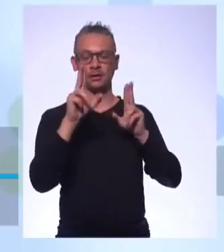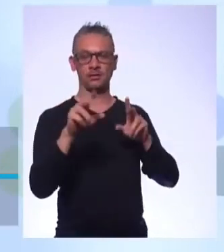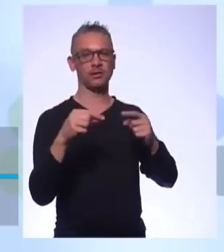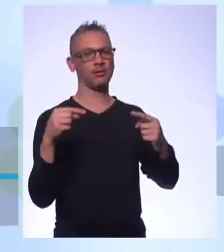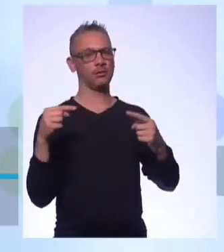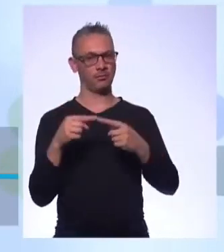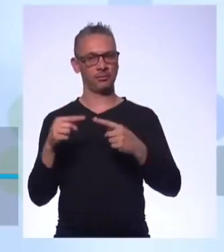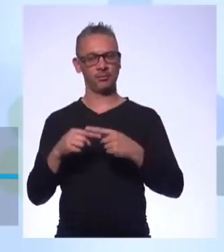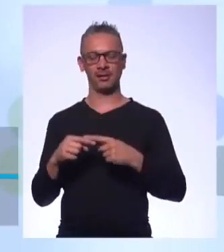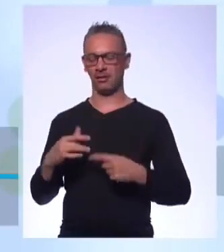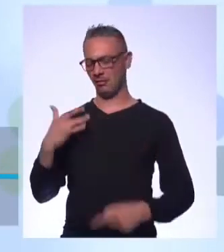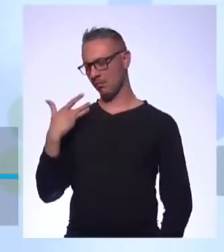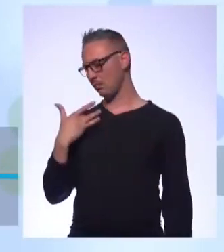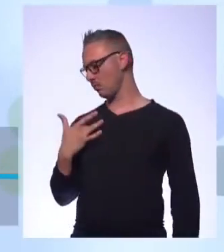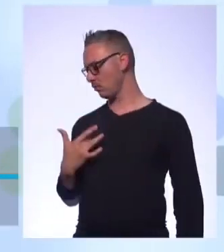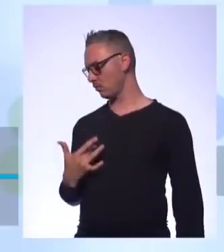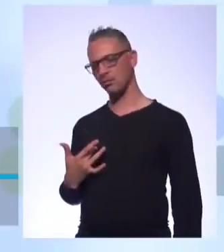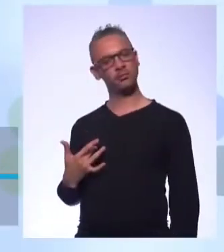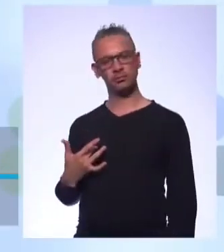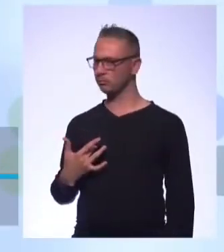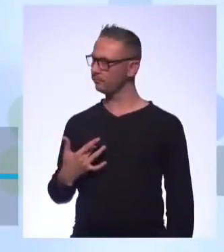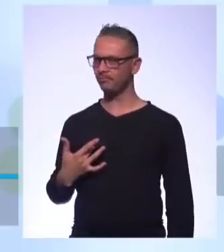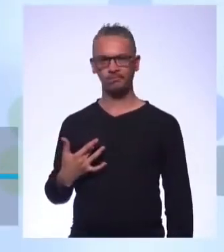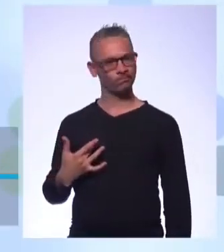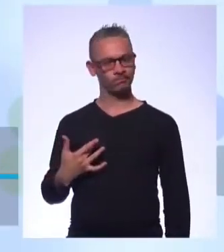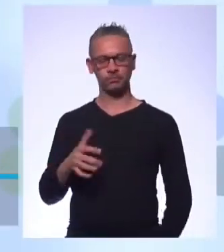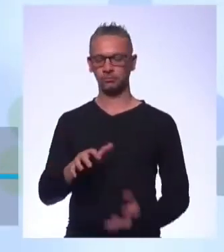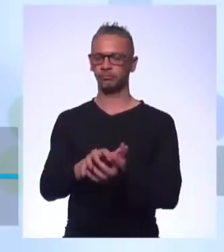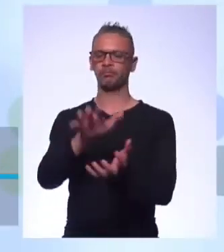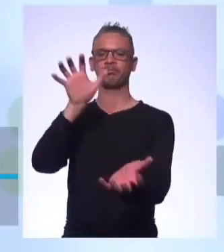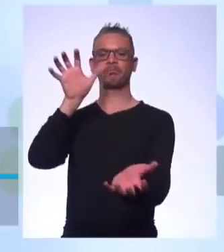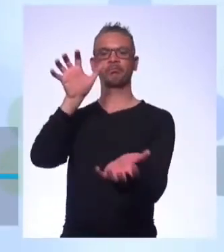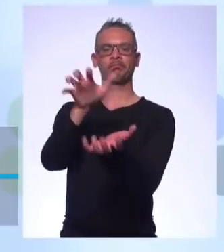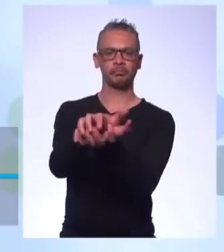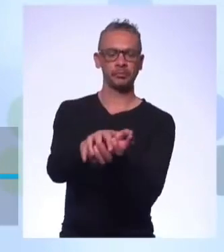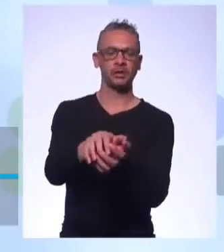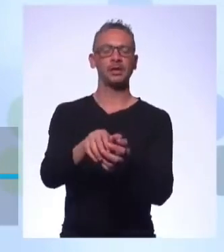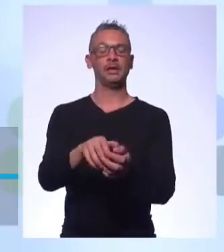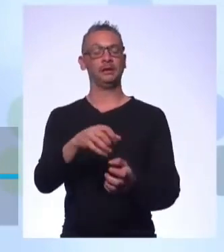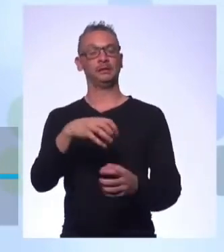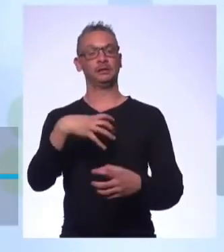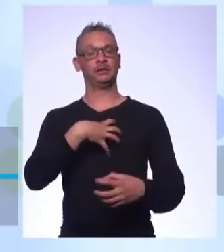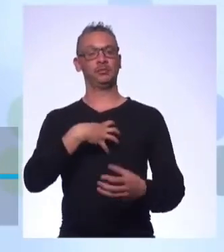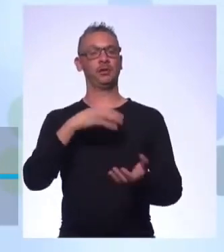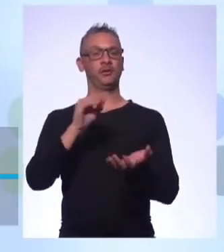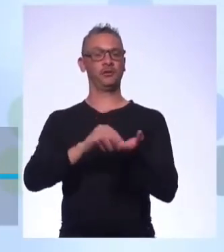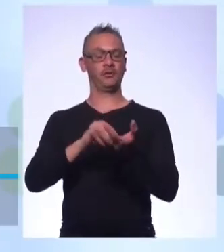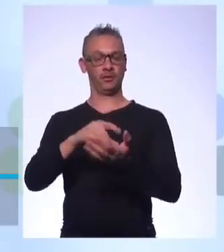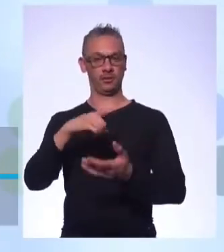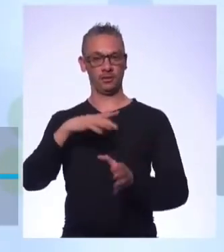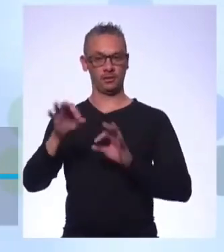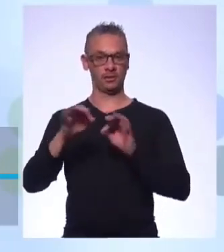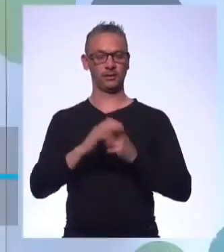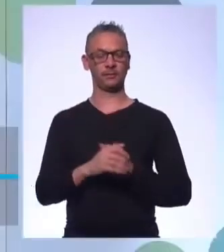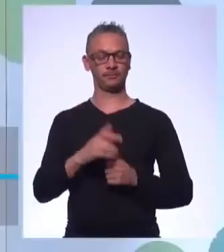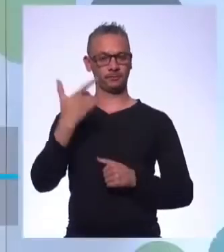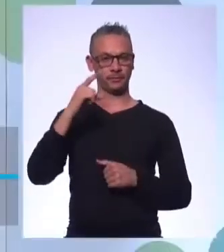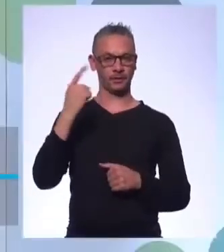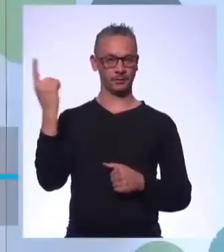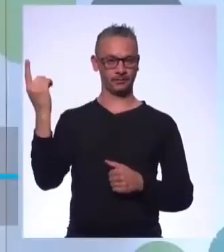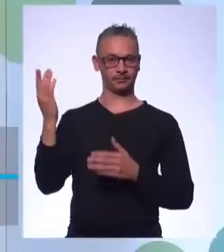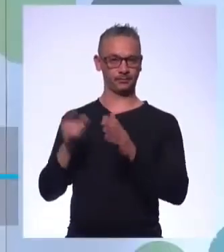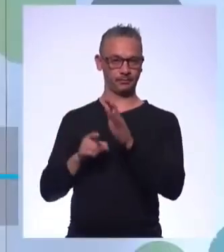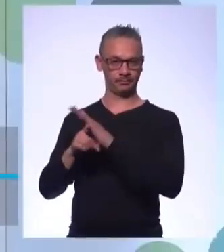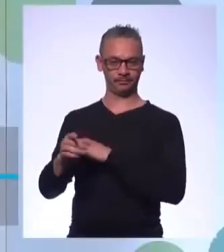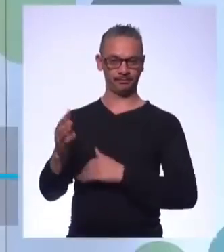não é uma lágrima de dó, de pena, é simplesmente uma lágrima sem sentimento algum. Lágrimas de crocodilo. Muito bem. Próxima, tem mais sobre